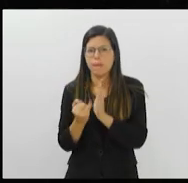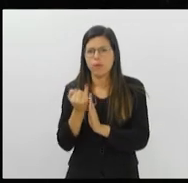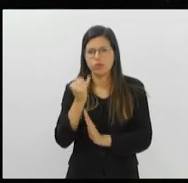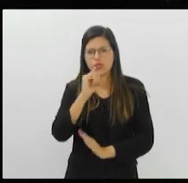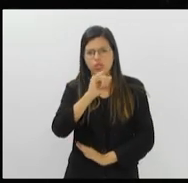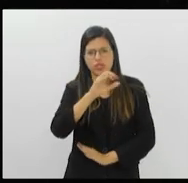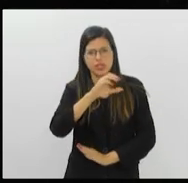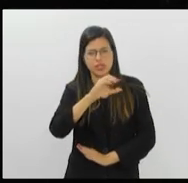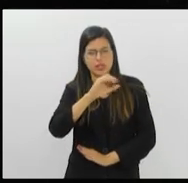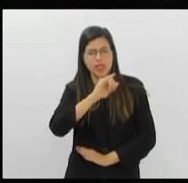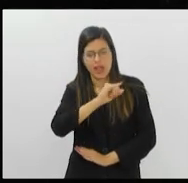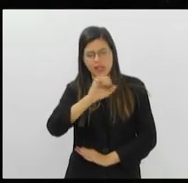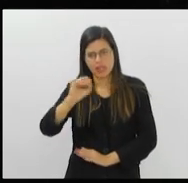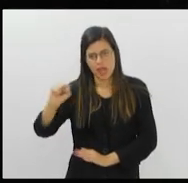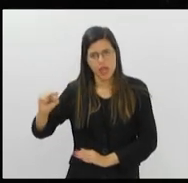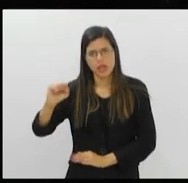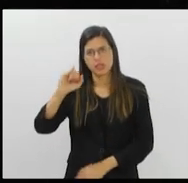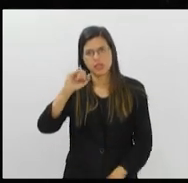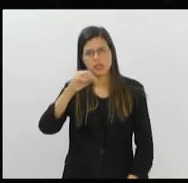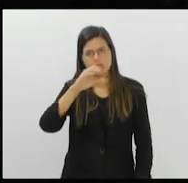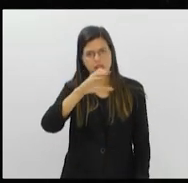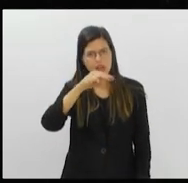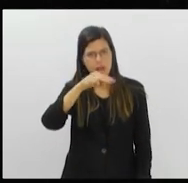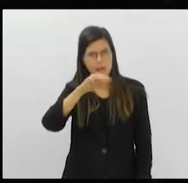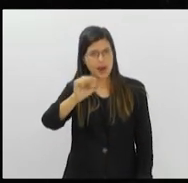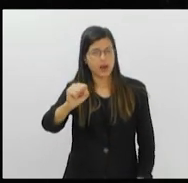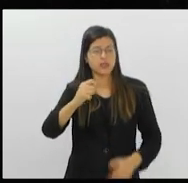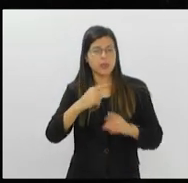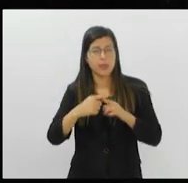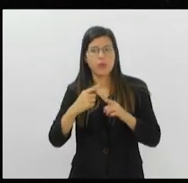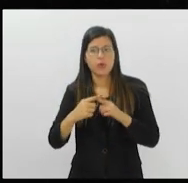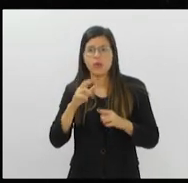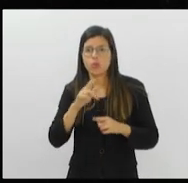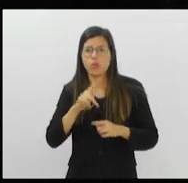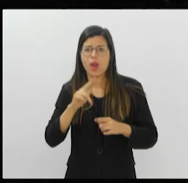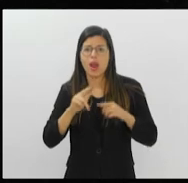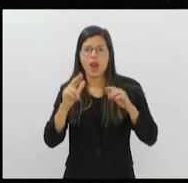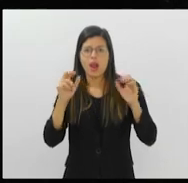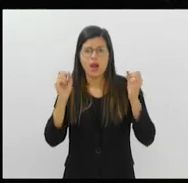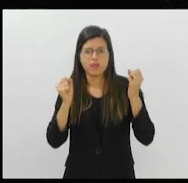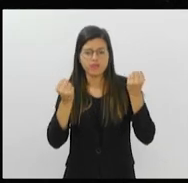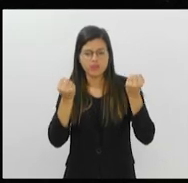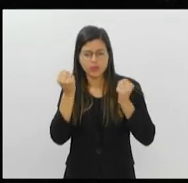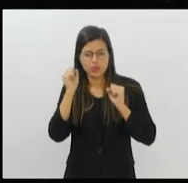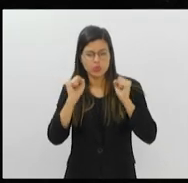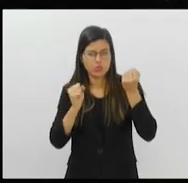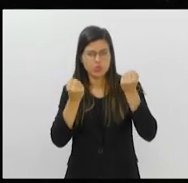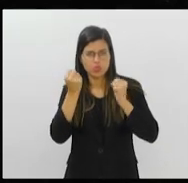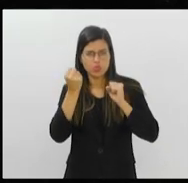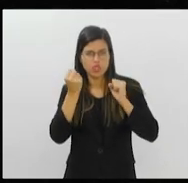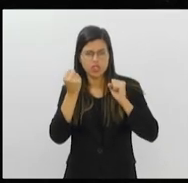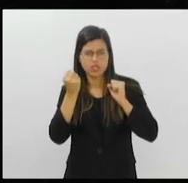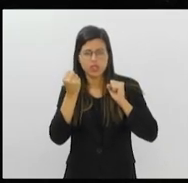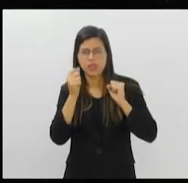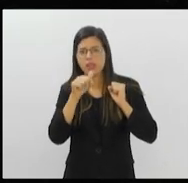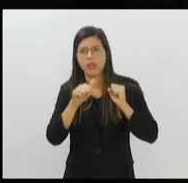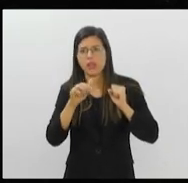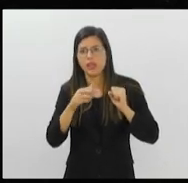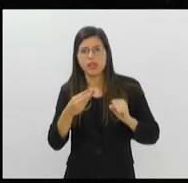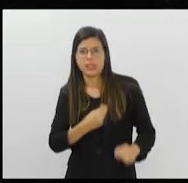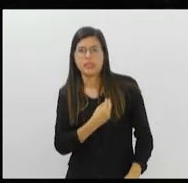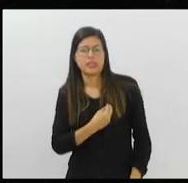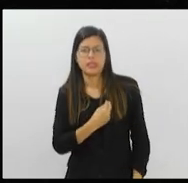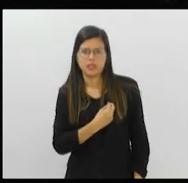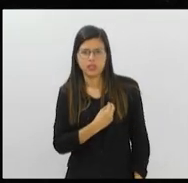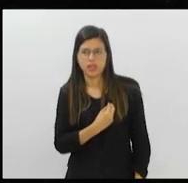de ICMS, porque não era uma indústria existente. O produto não estava no mercado. Então,